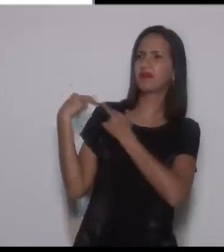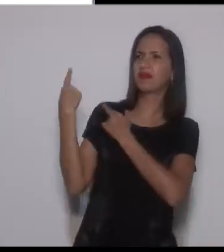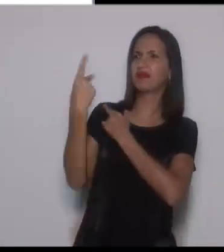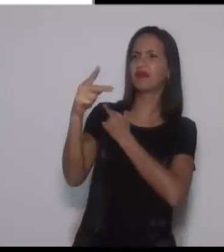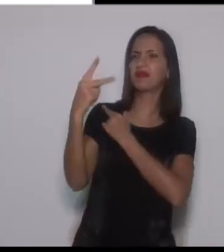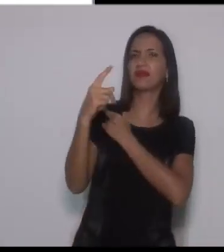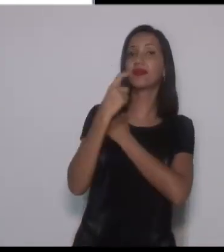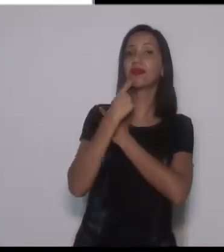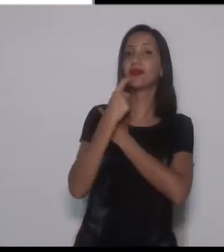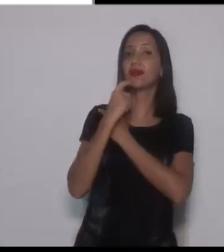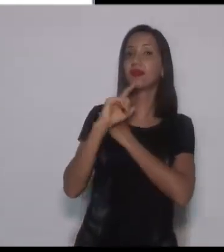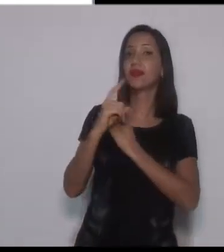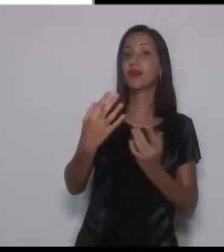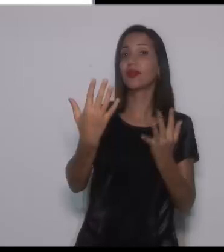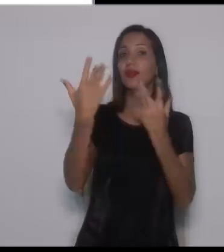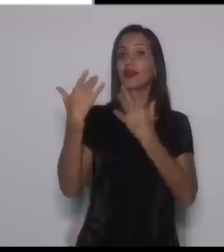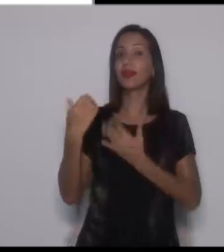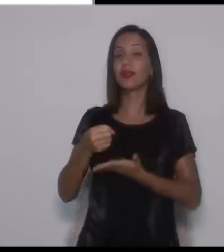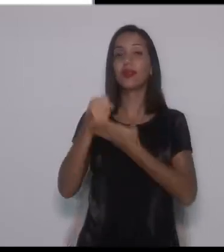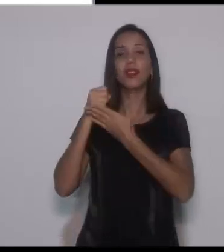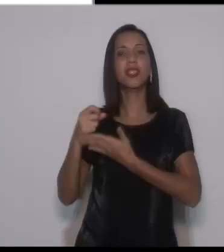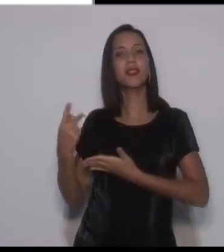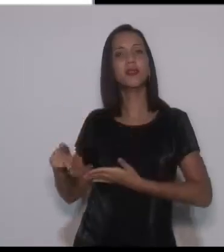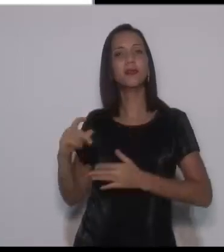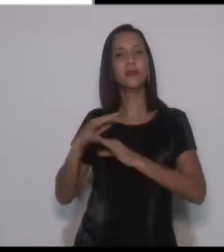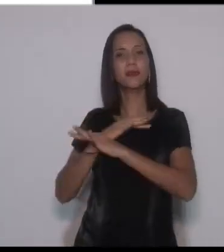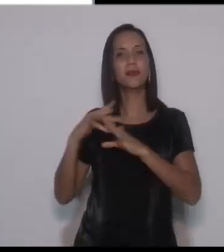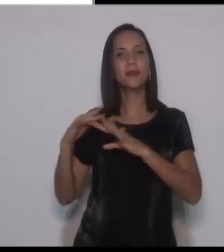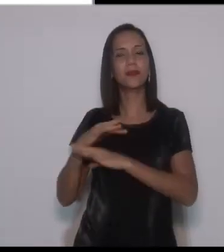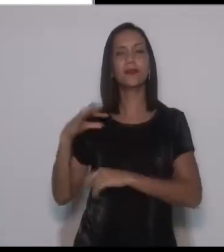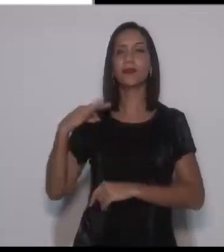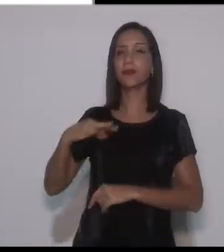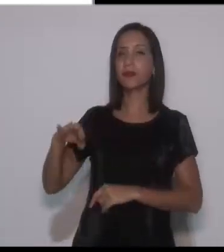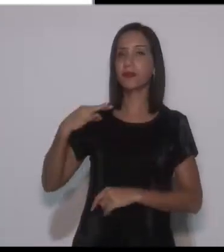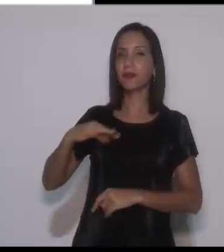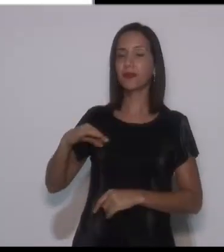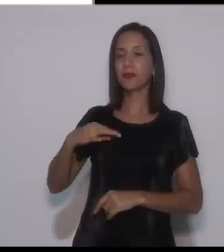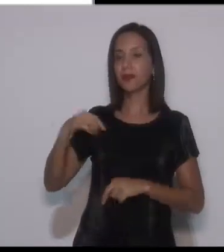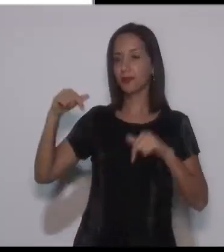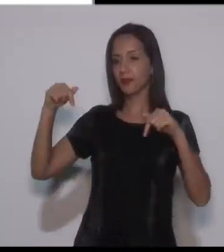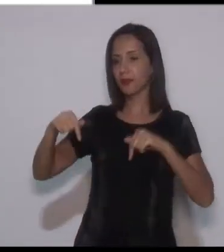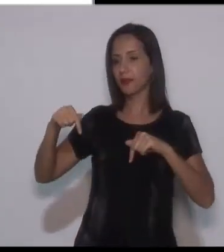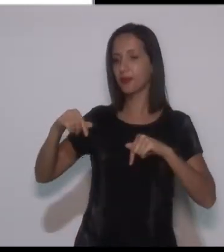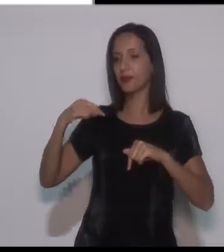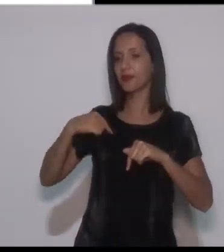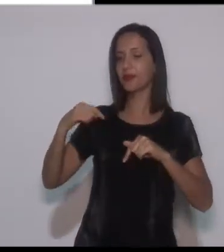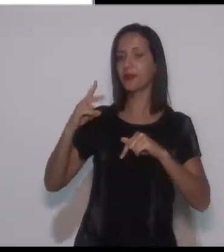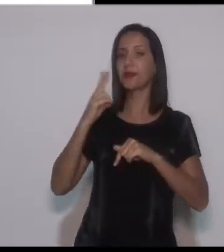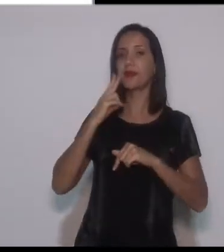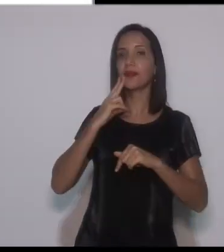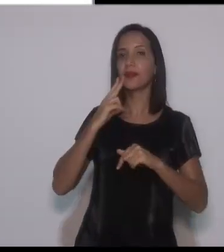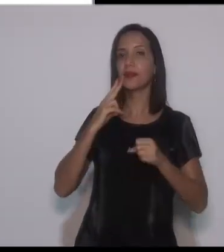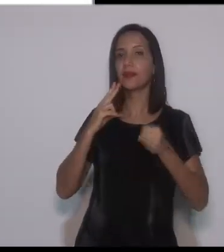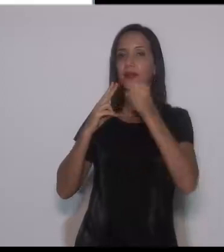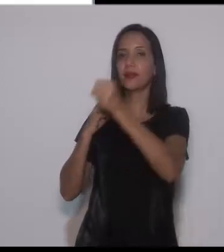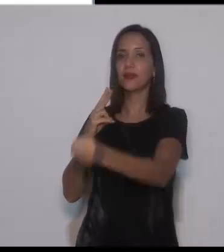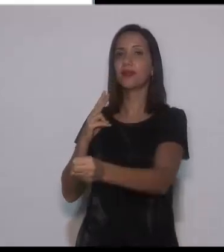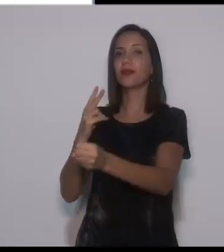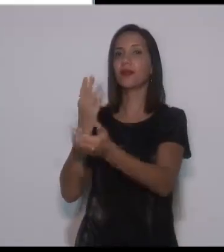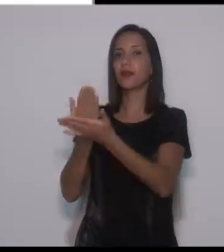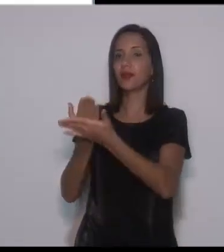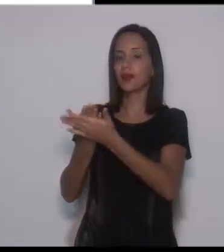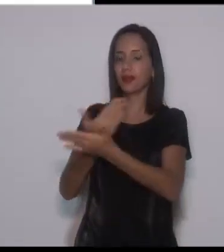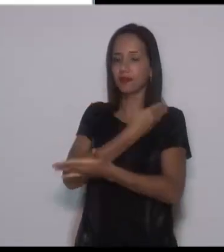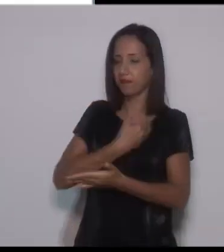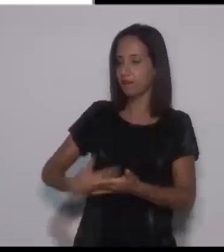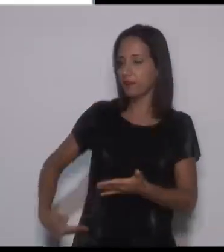Campinas. Só que ele traz um benefício para a cidade. Se ele recebe o salário dele aqui na cidade, ele coloca os filhos na escola municipal,